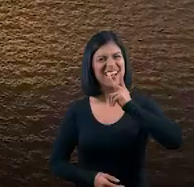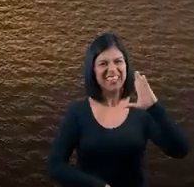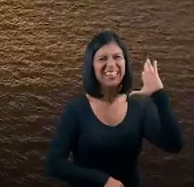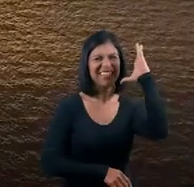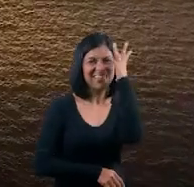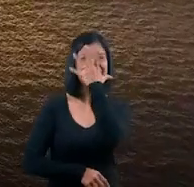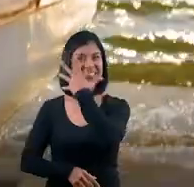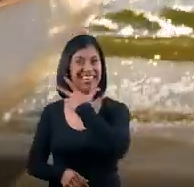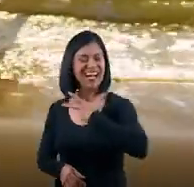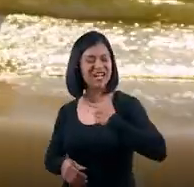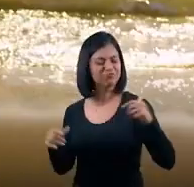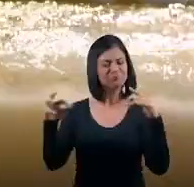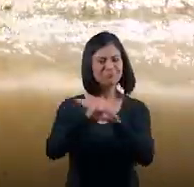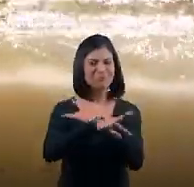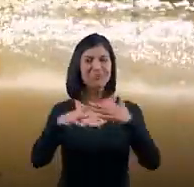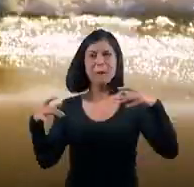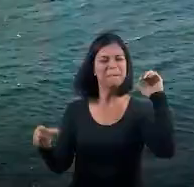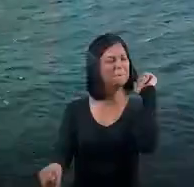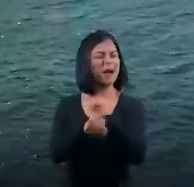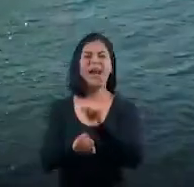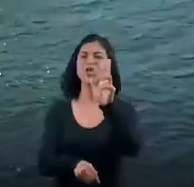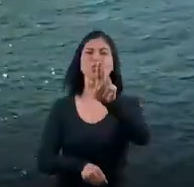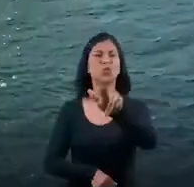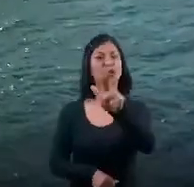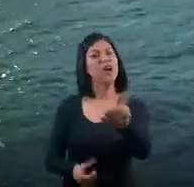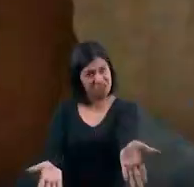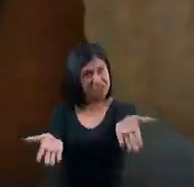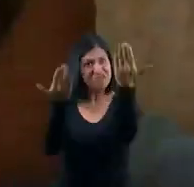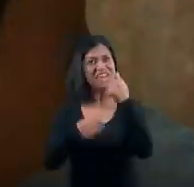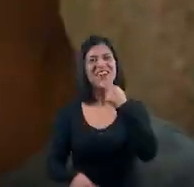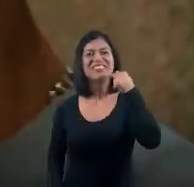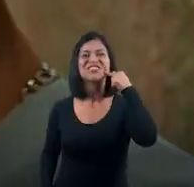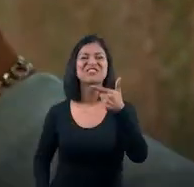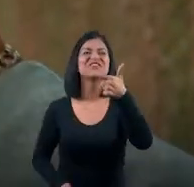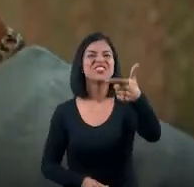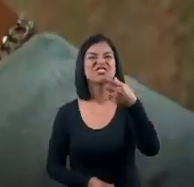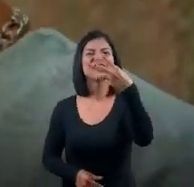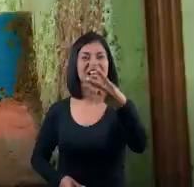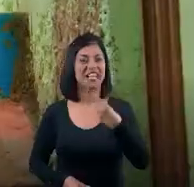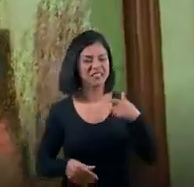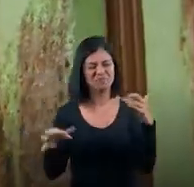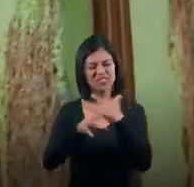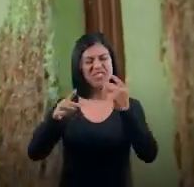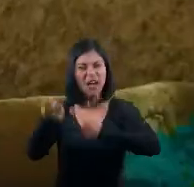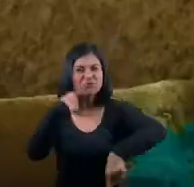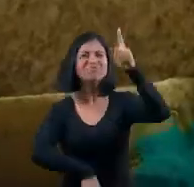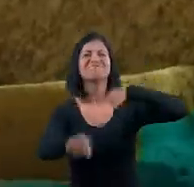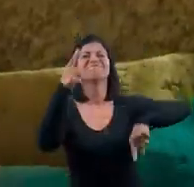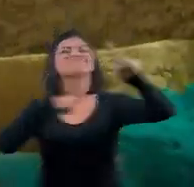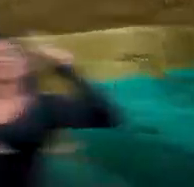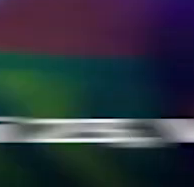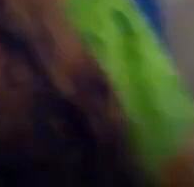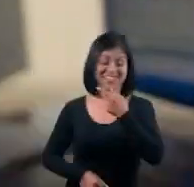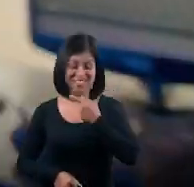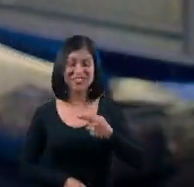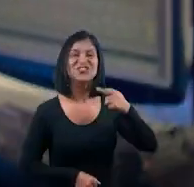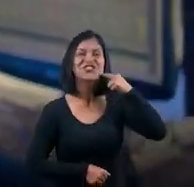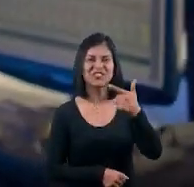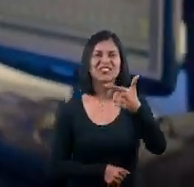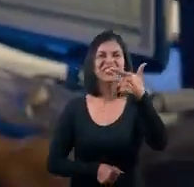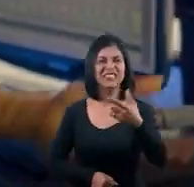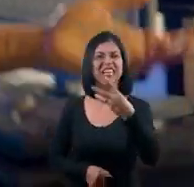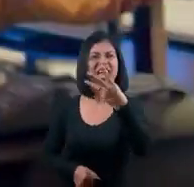Vitória, sua linda. Nossa ilha não pode parar. Vem com Gandini 23. Pra uma cidade avançar.